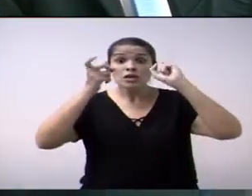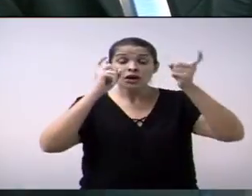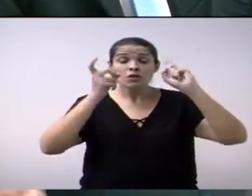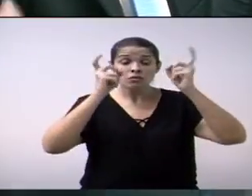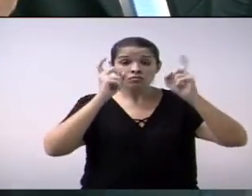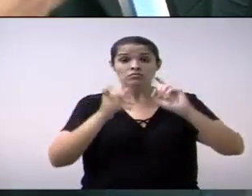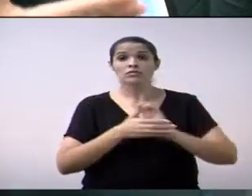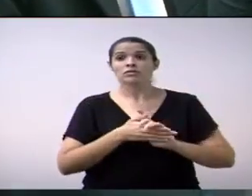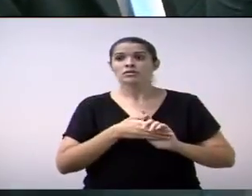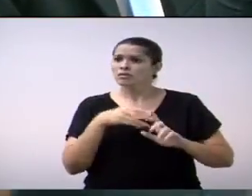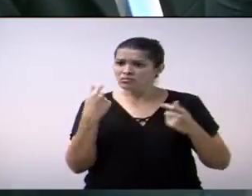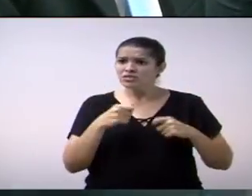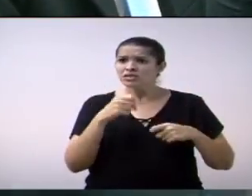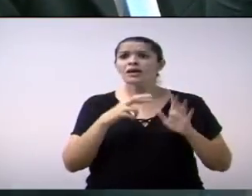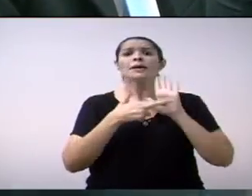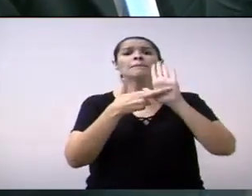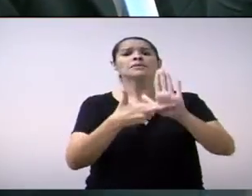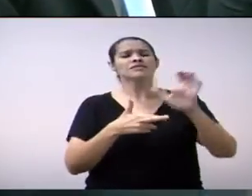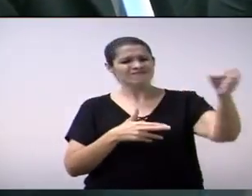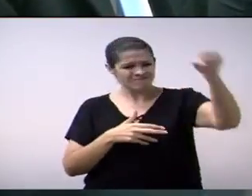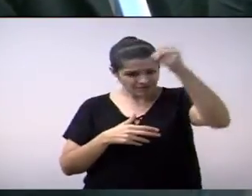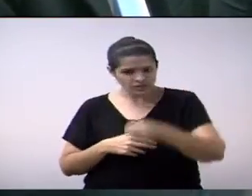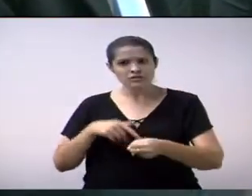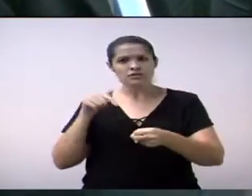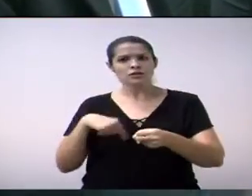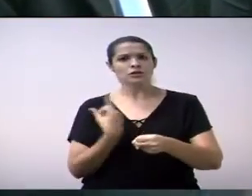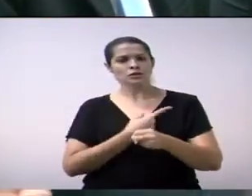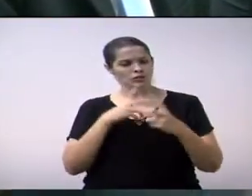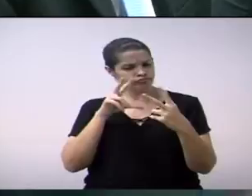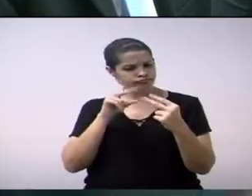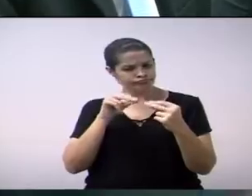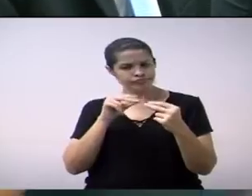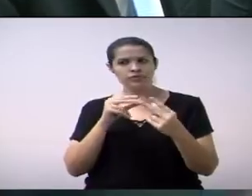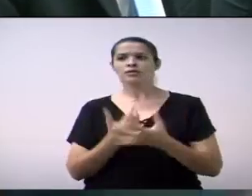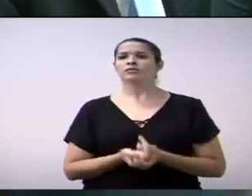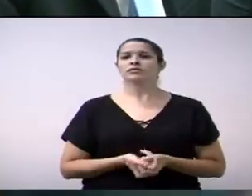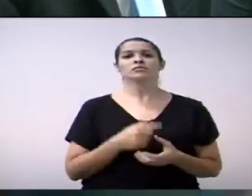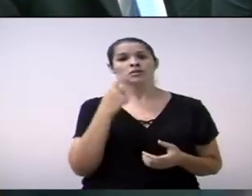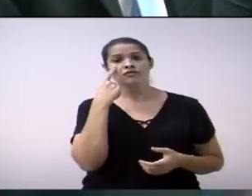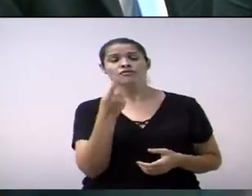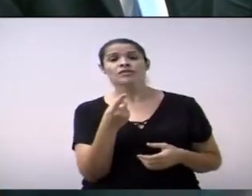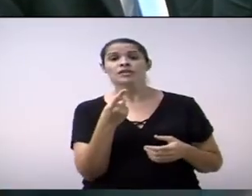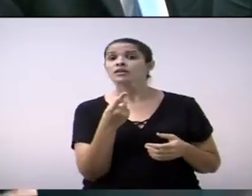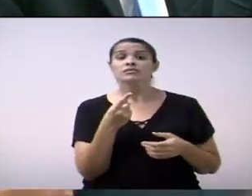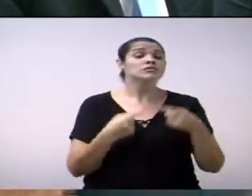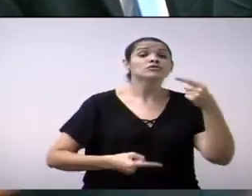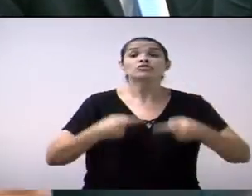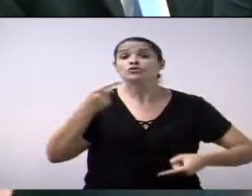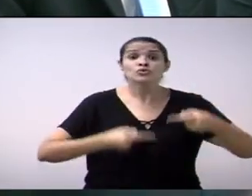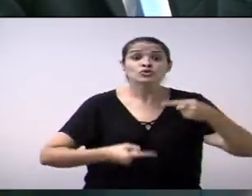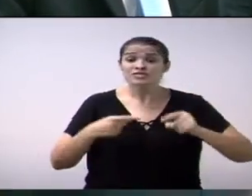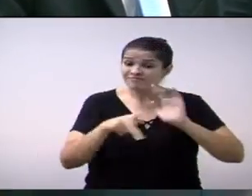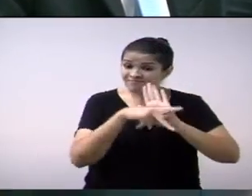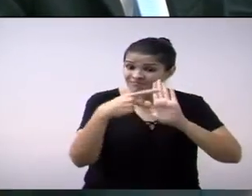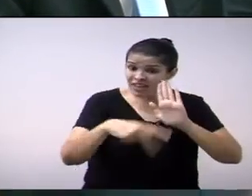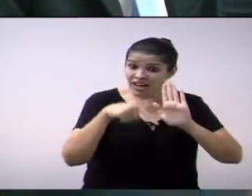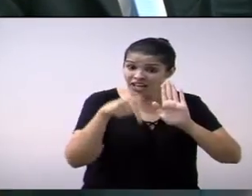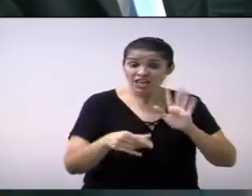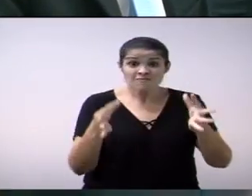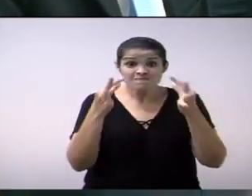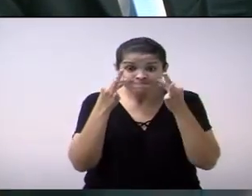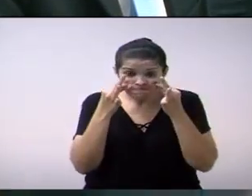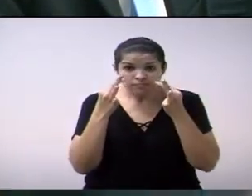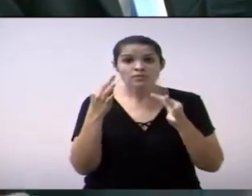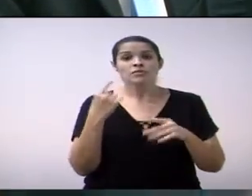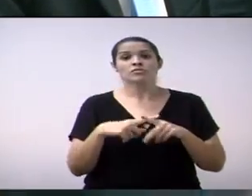eles aqui para a Câmara, para que todos os colegas também possam participar e para que a gente abra uma discussão de que, pelo menos, o dia que tiver que